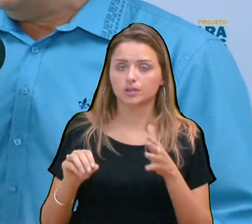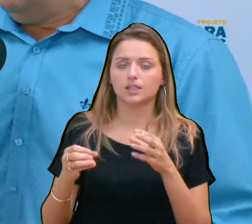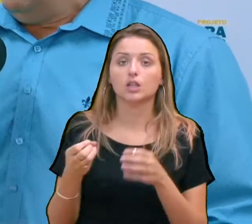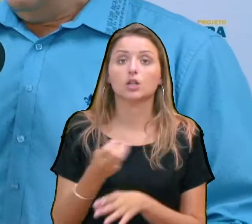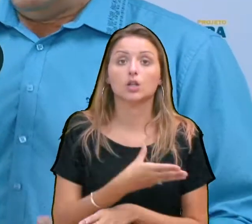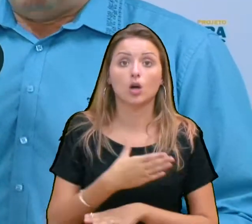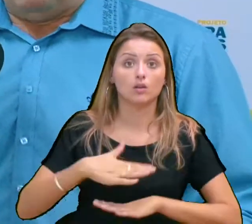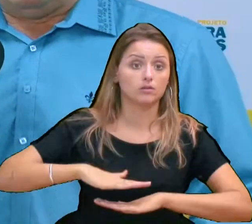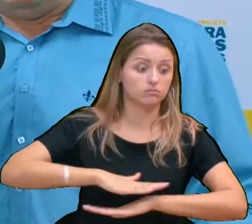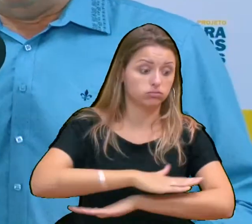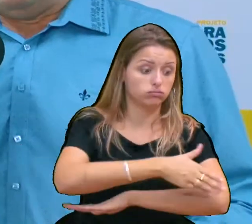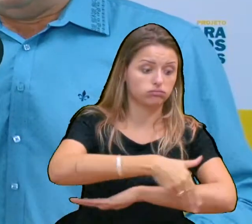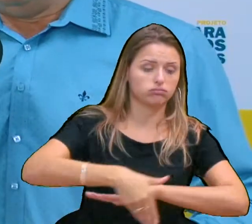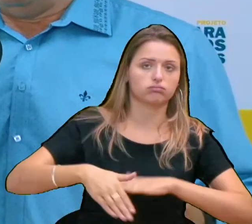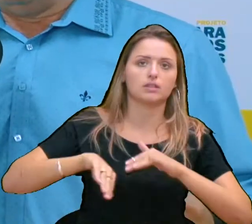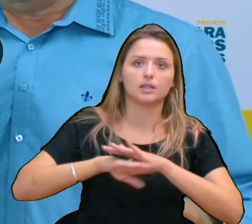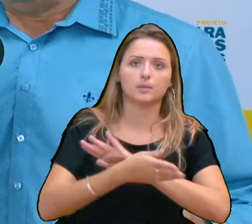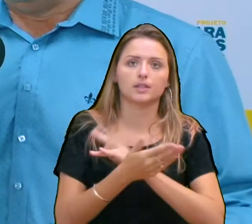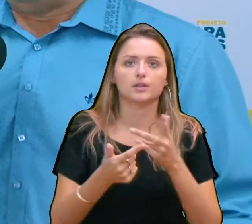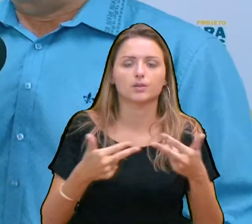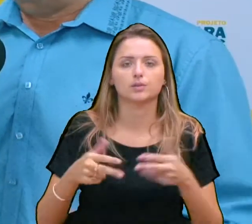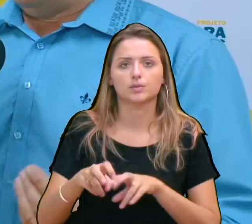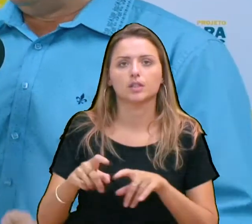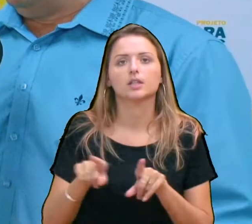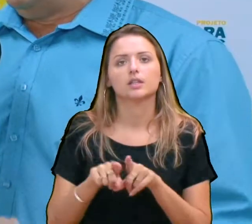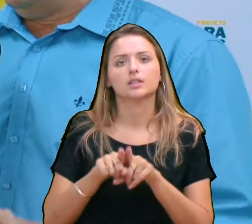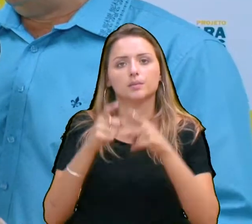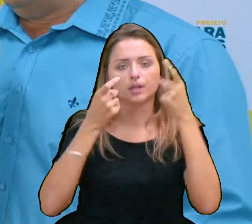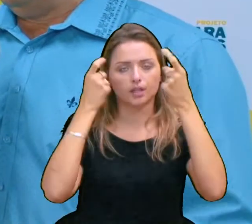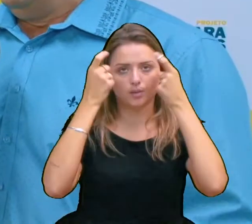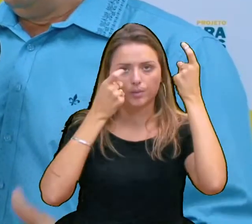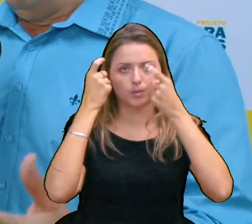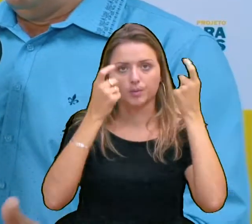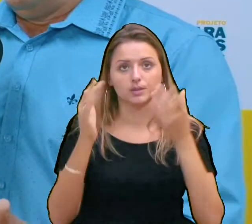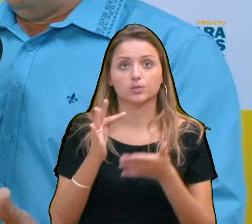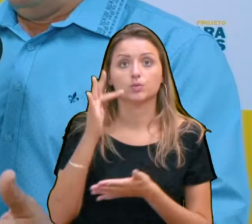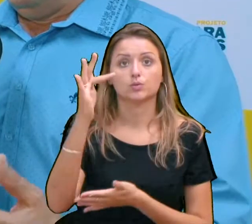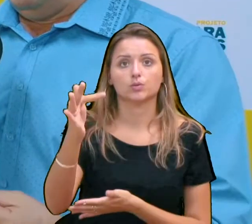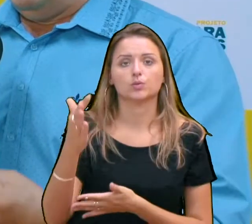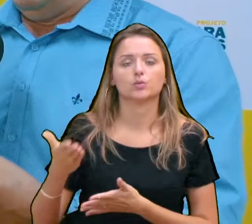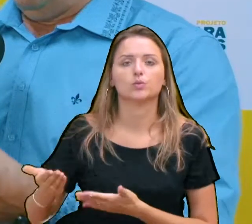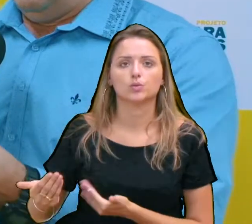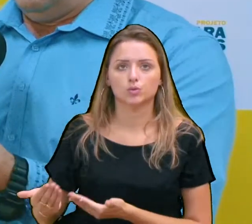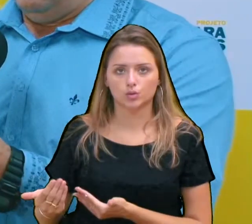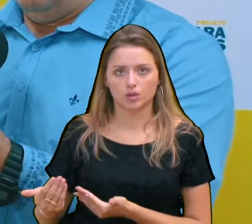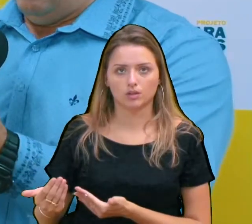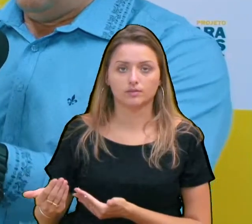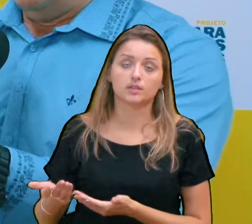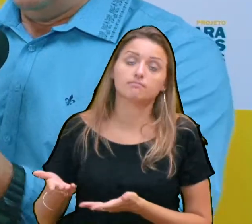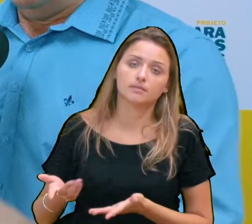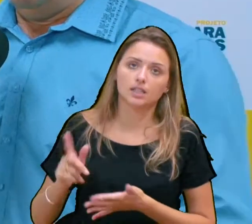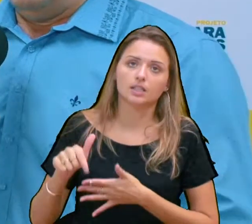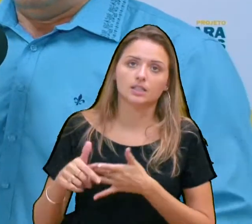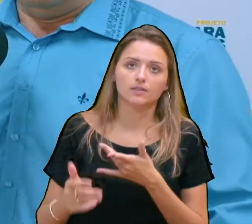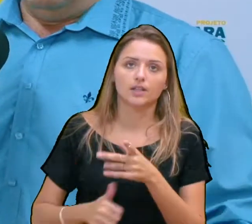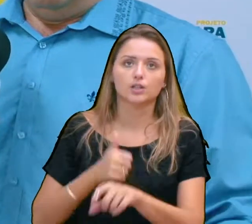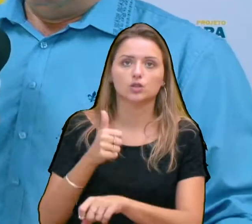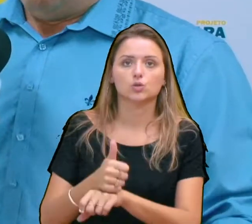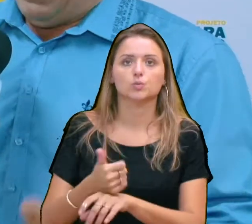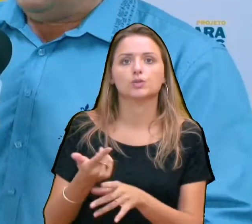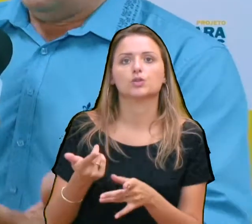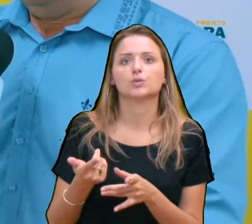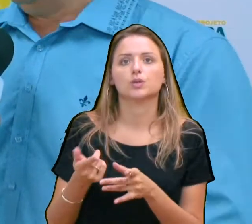e asfalto, e que possa levar isso em conta também da preocupação ali na frente com o jovem, que ali na frente vai produzir